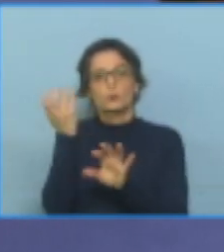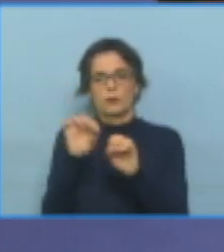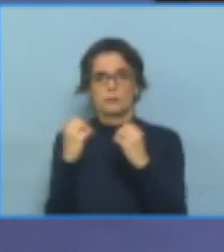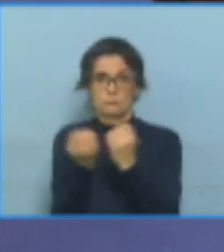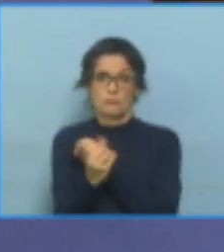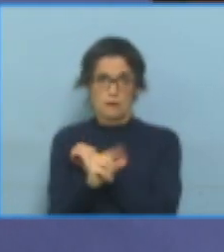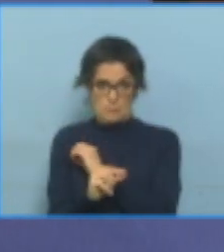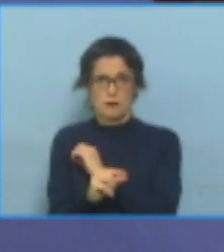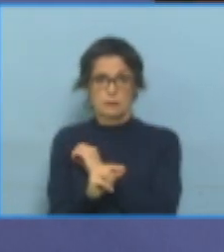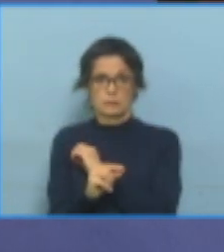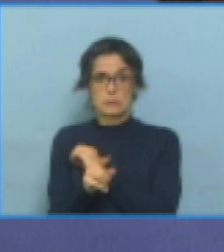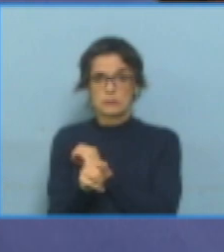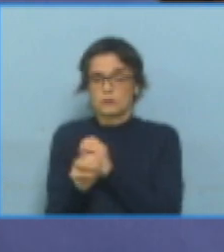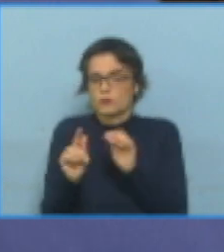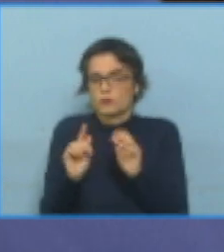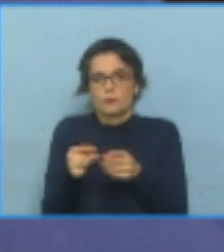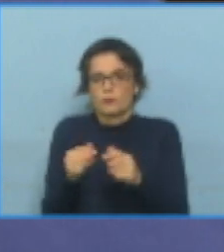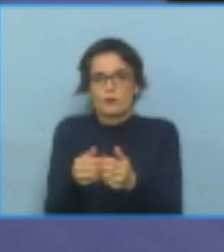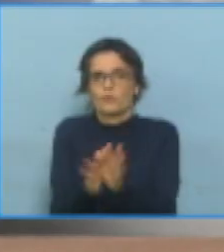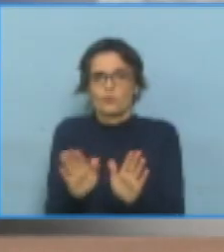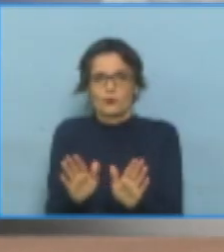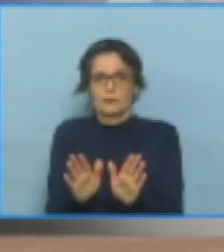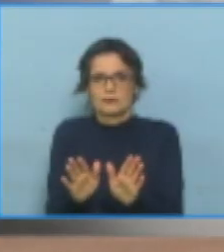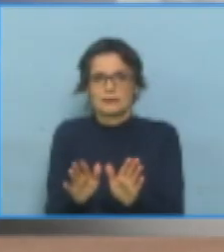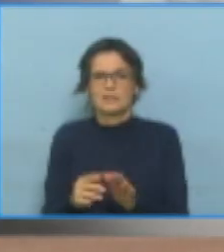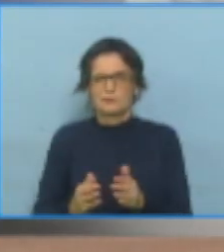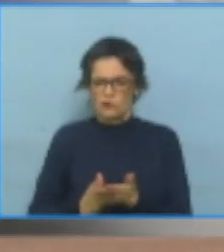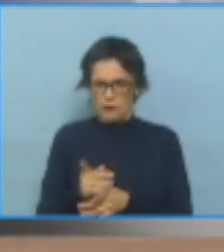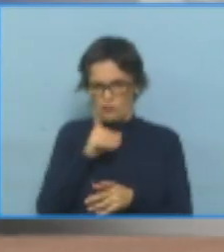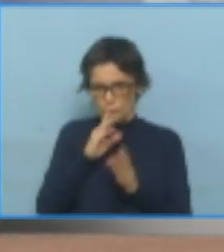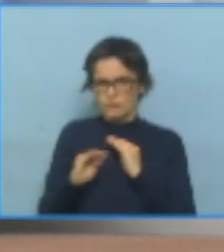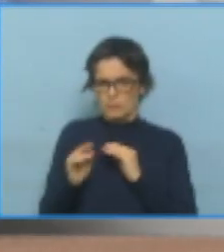social é o início de tudo. Mas ainda há muito silêncio, não é?